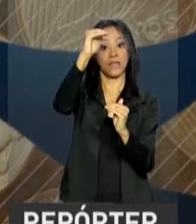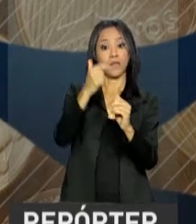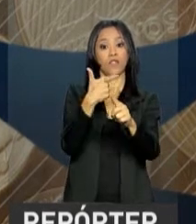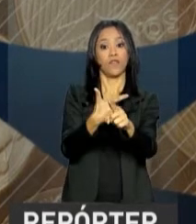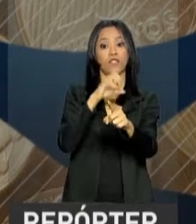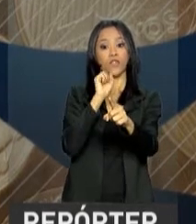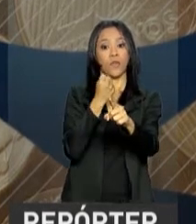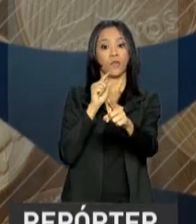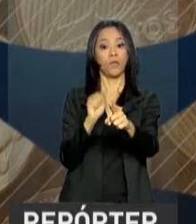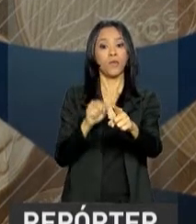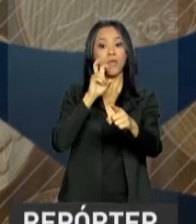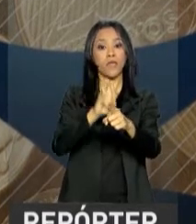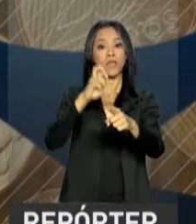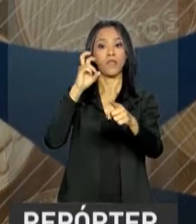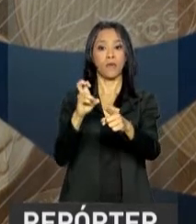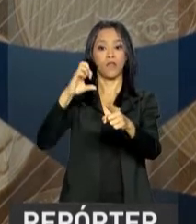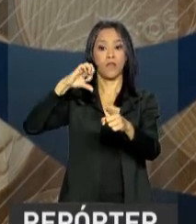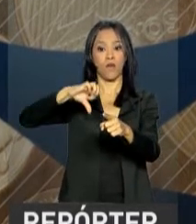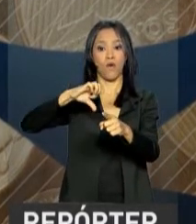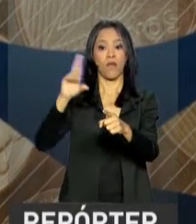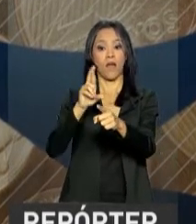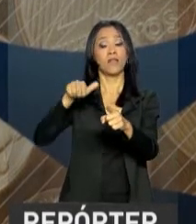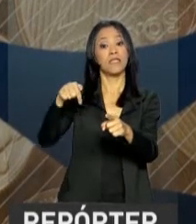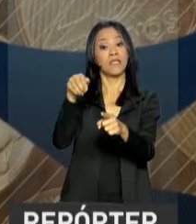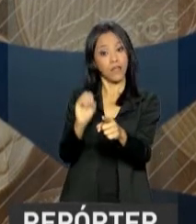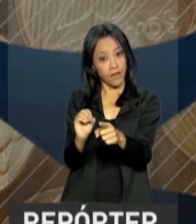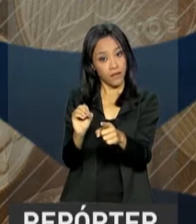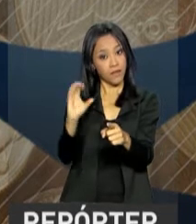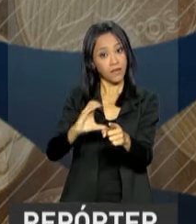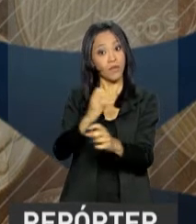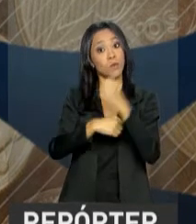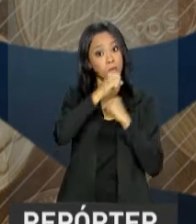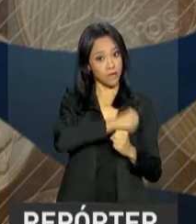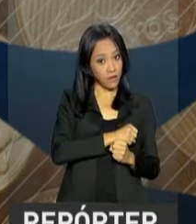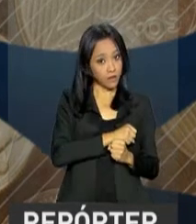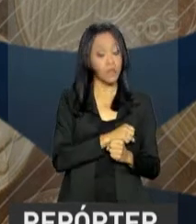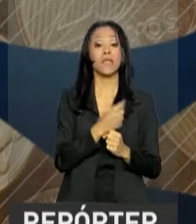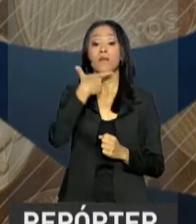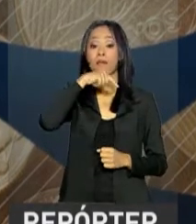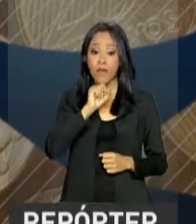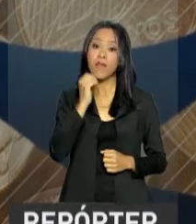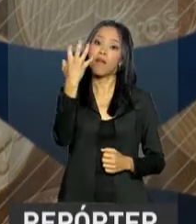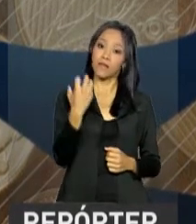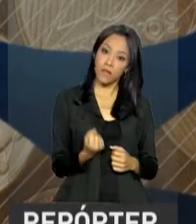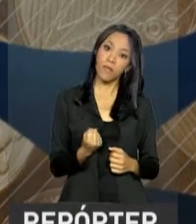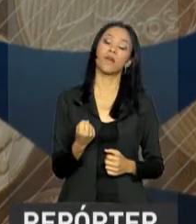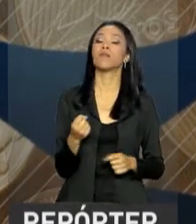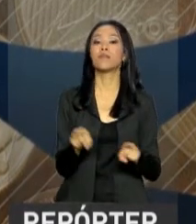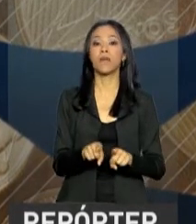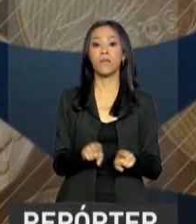mil quinhentos e cinquenta e nove reais e setenta centavos no ano passado também quem recebeu rendimentos isentos